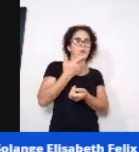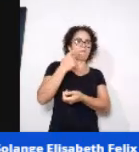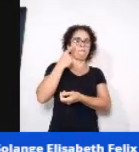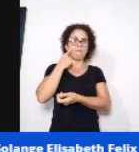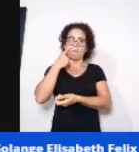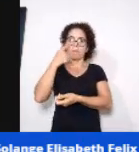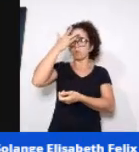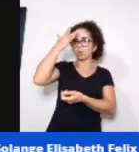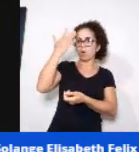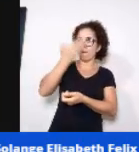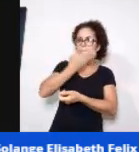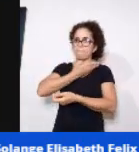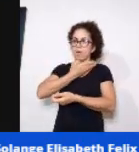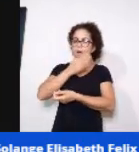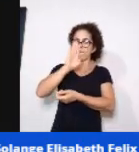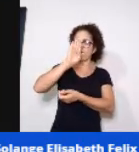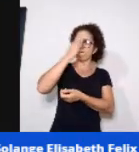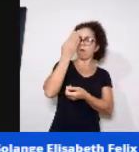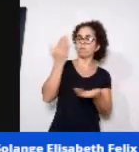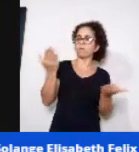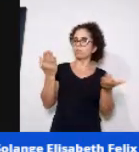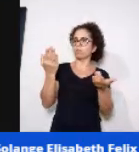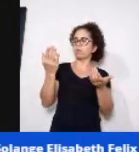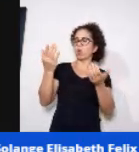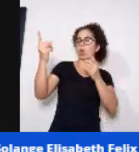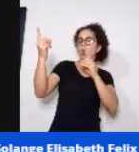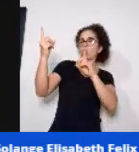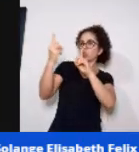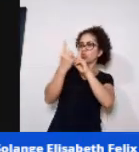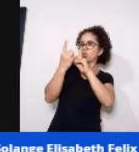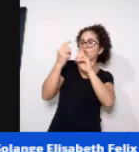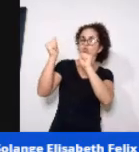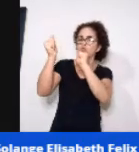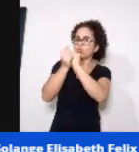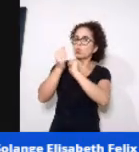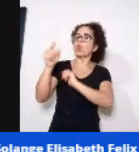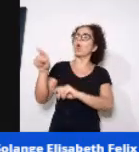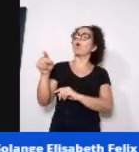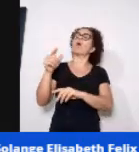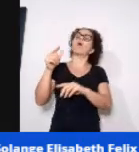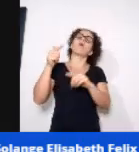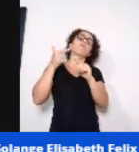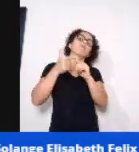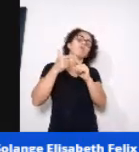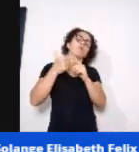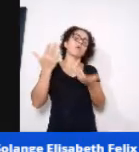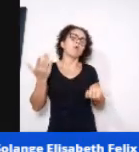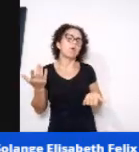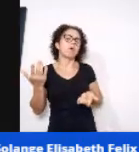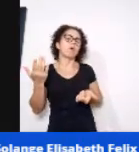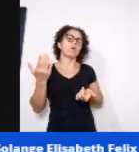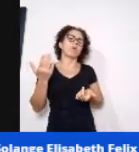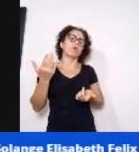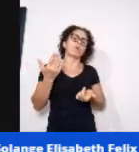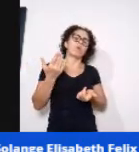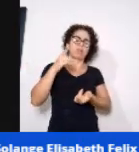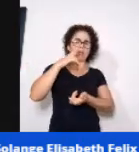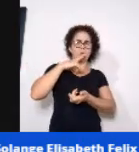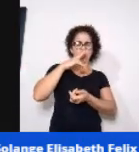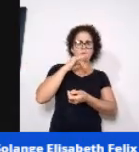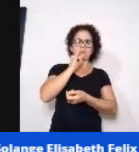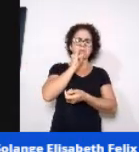que o interesseiro da história não é você, então? Que cutucada, Rafael. Uai. Existem 5 pessoas. Pense